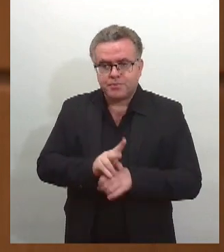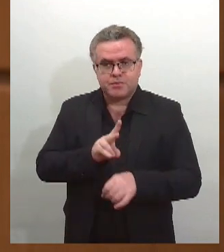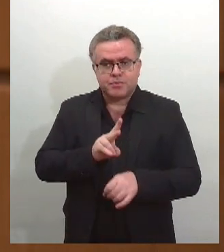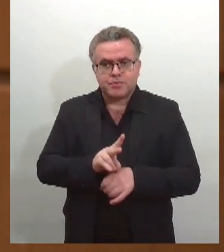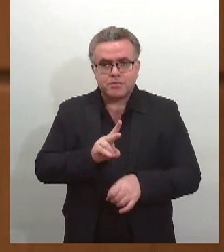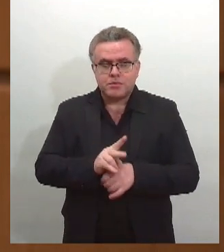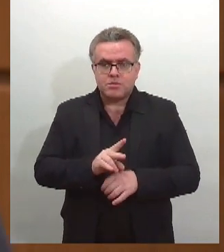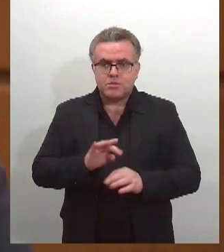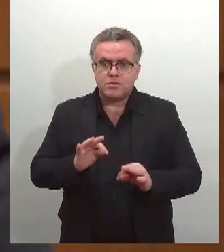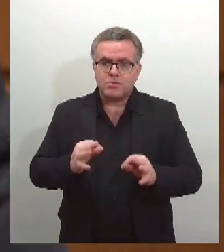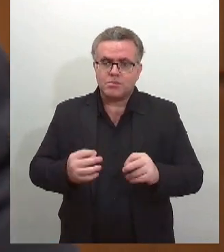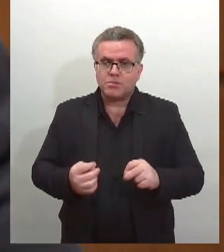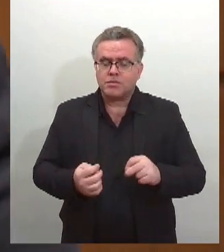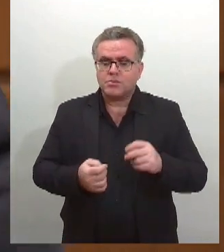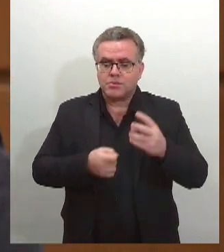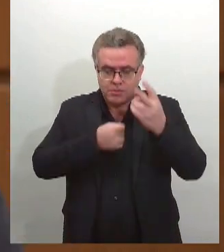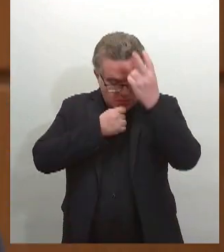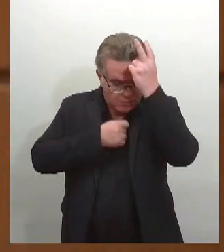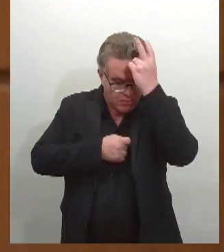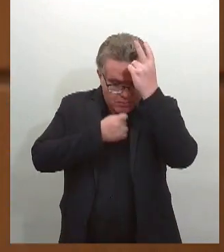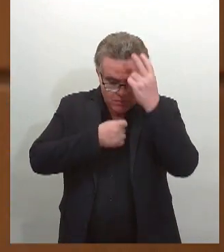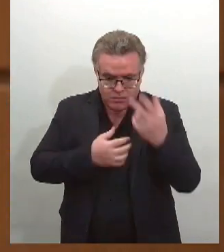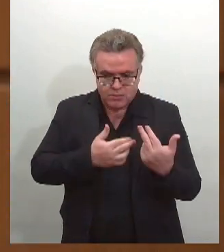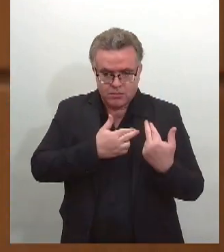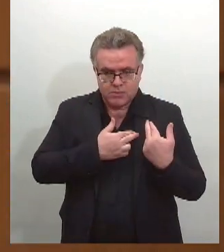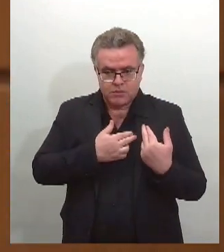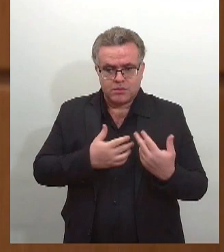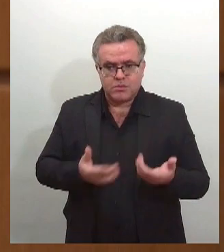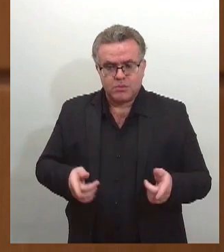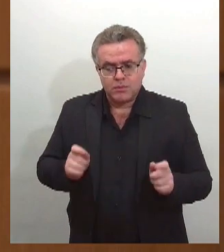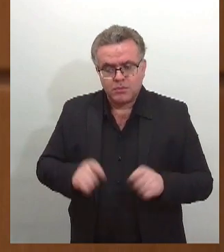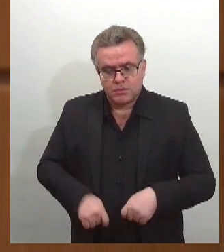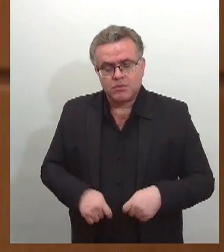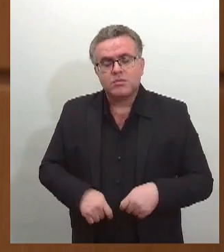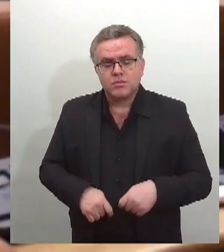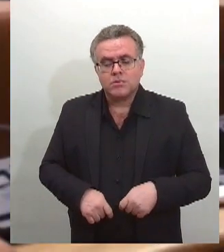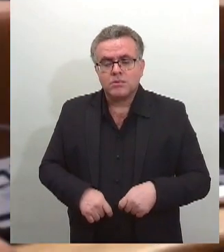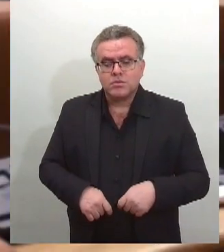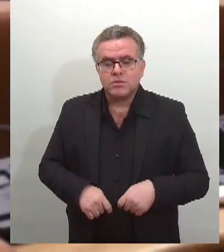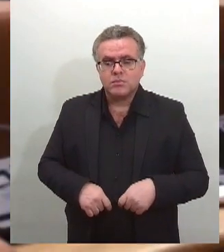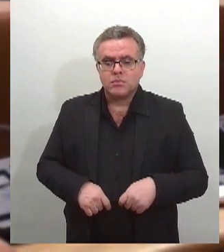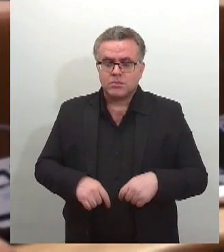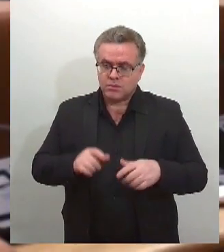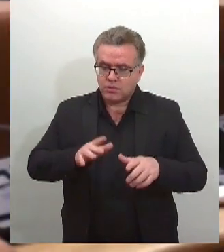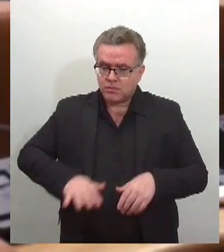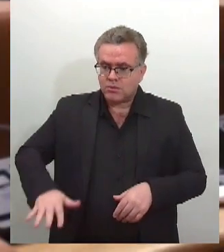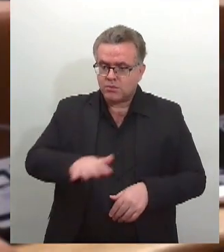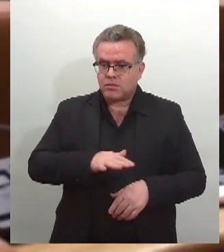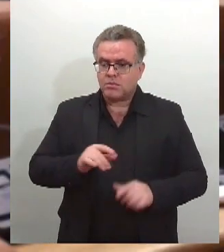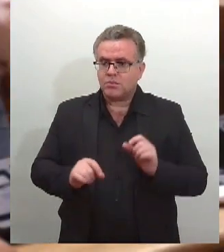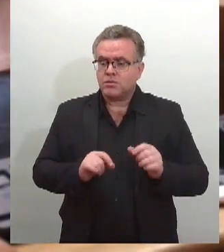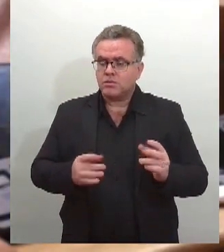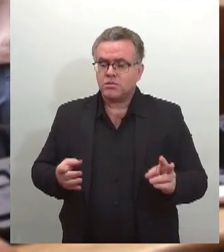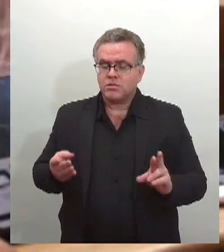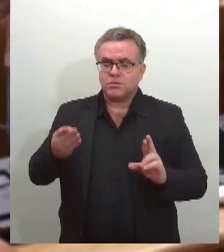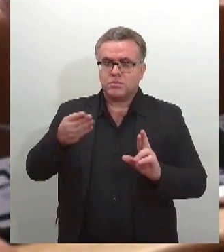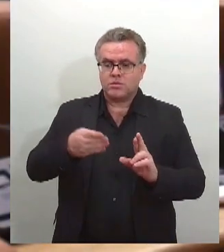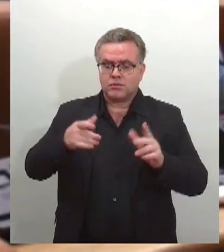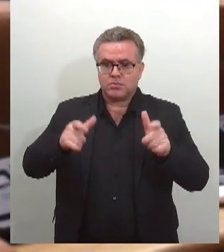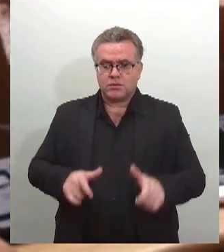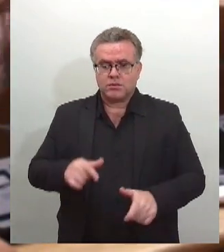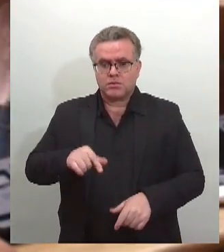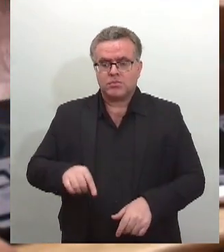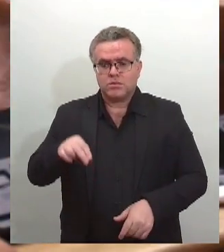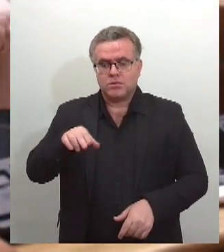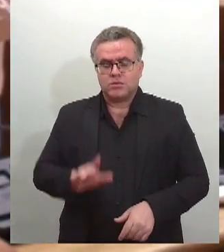estado, produção responsável por uma qualificação que levou Sergipe a se tornar referência na região Nordeste. De acordo